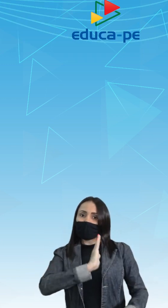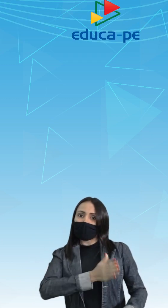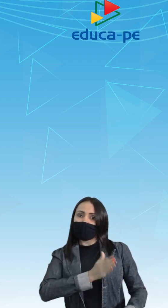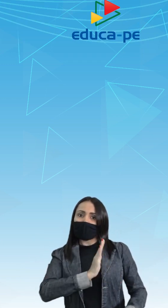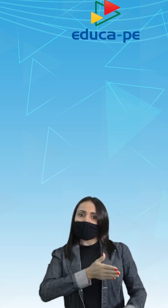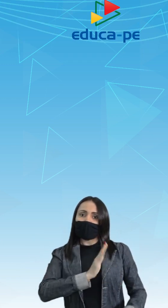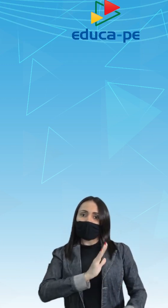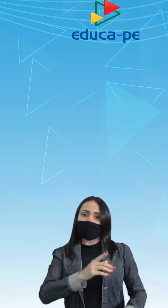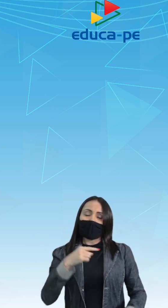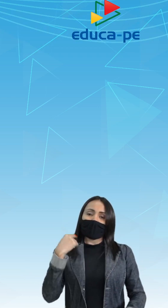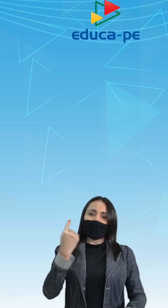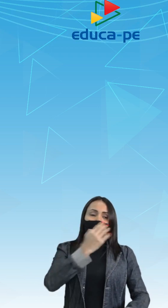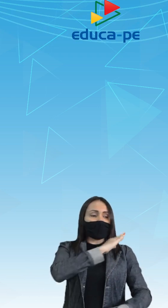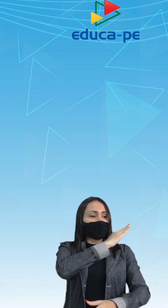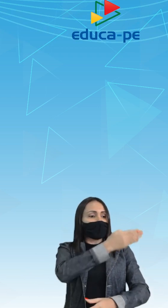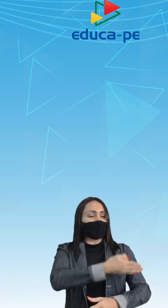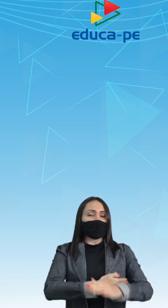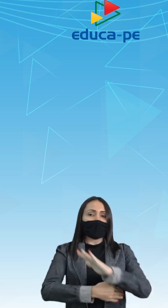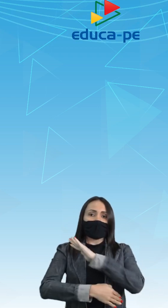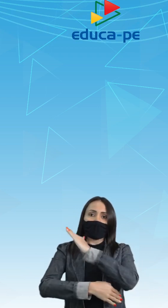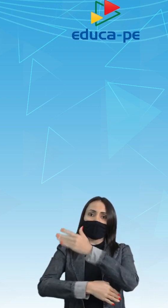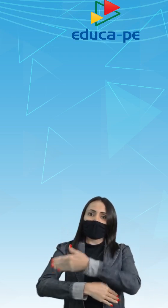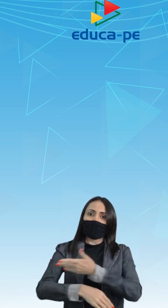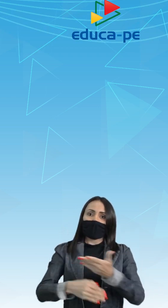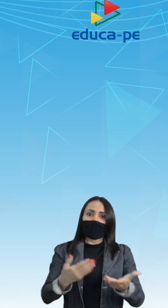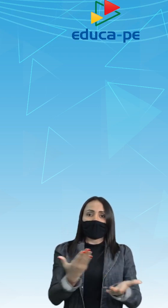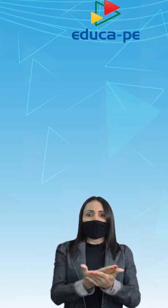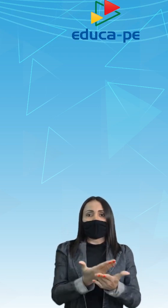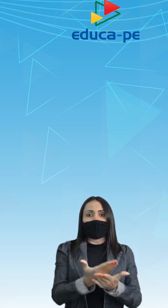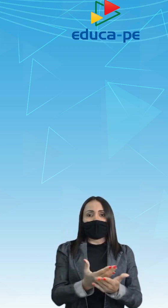corações e dos nossos músculos, que foi a